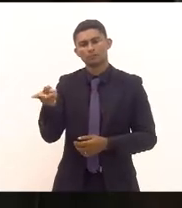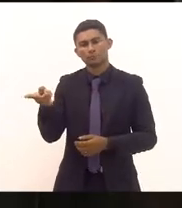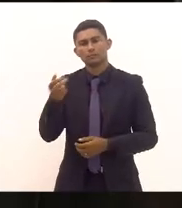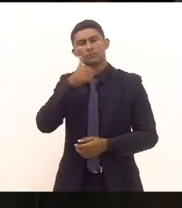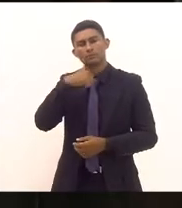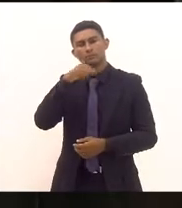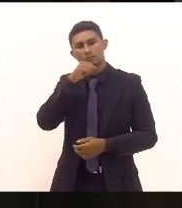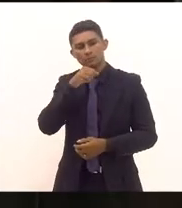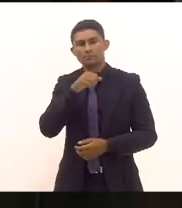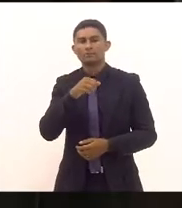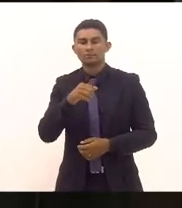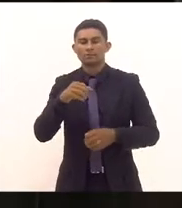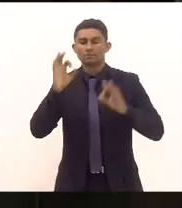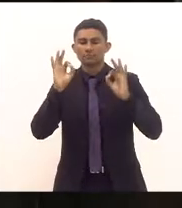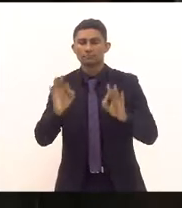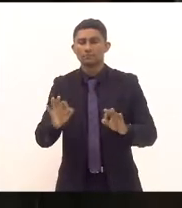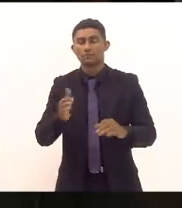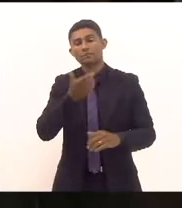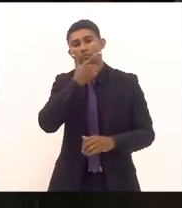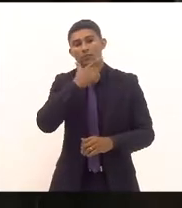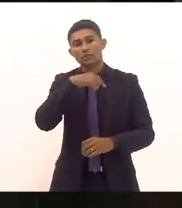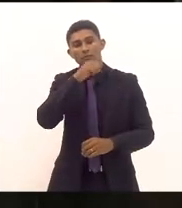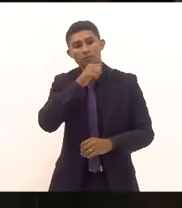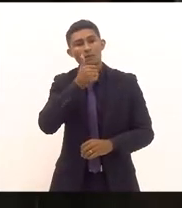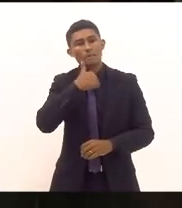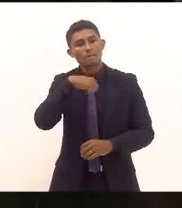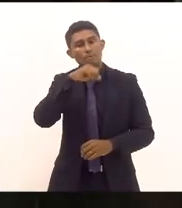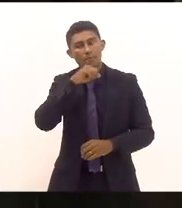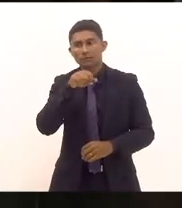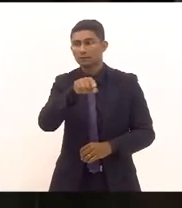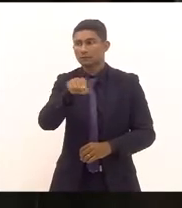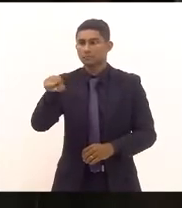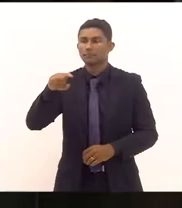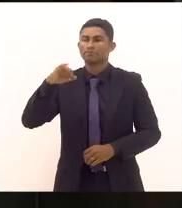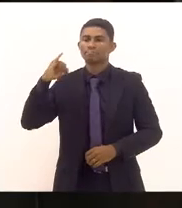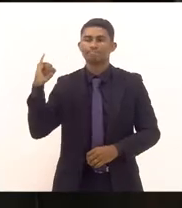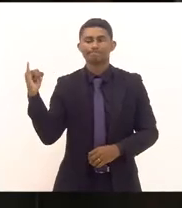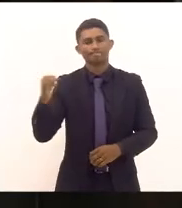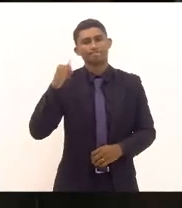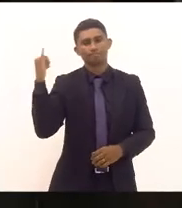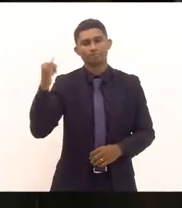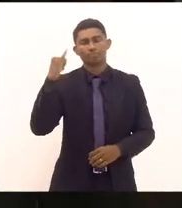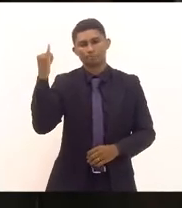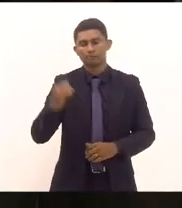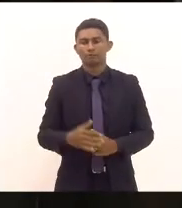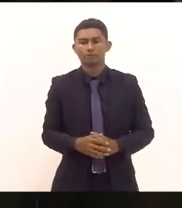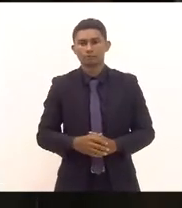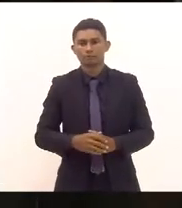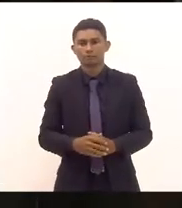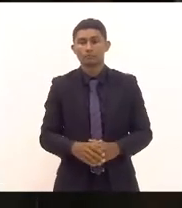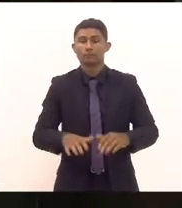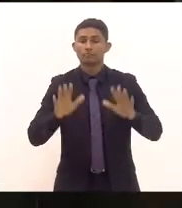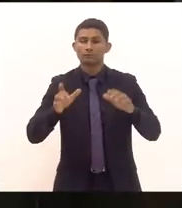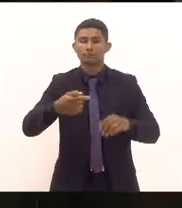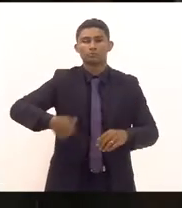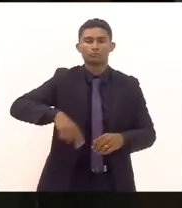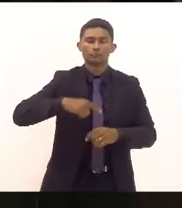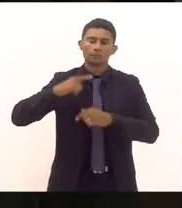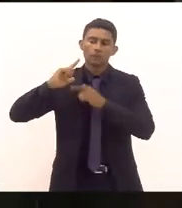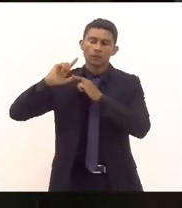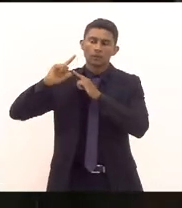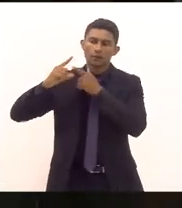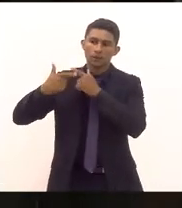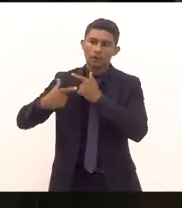importante na vida de vocês os pais não são tão menos importantes mas é a para nossa tradição